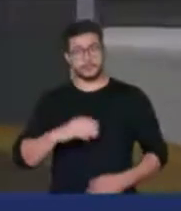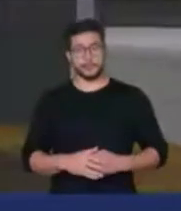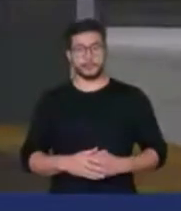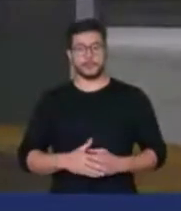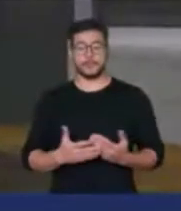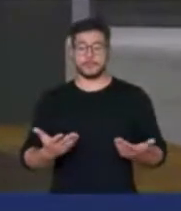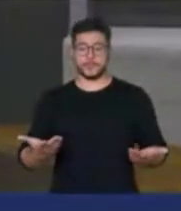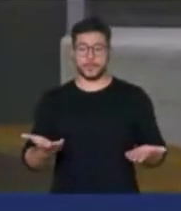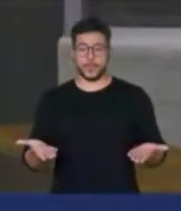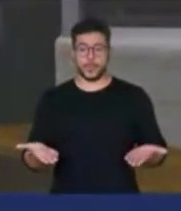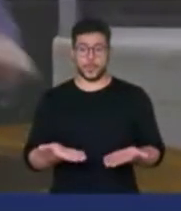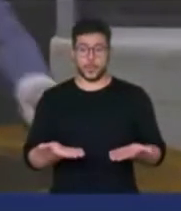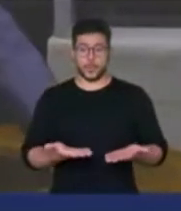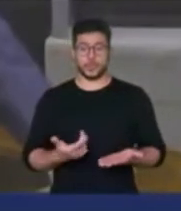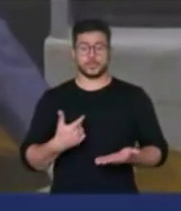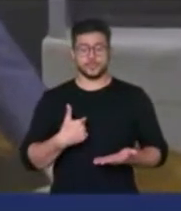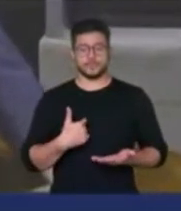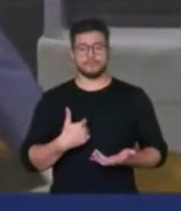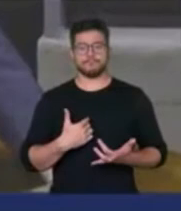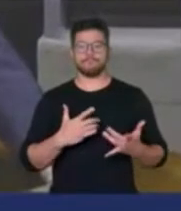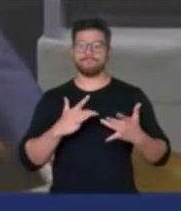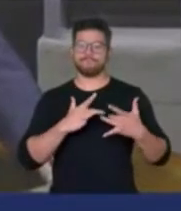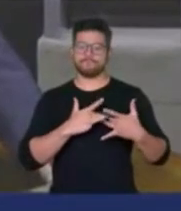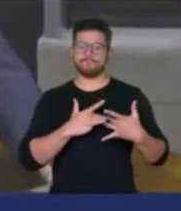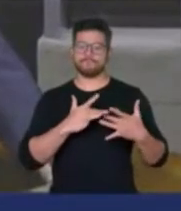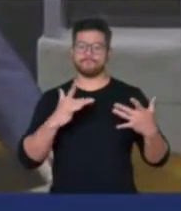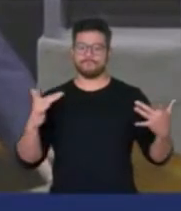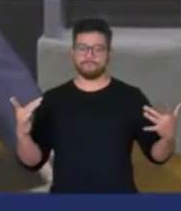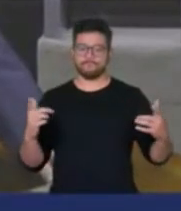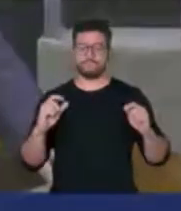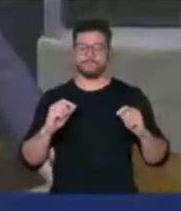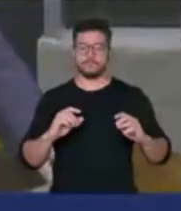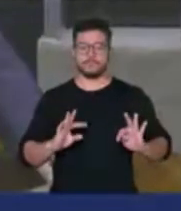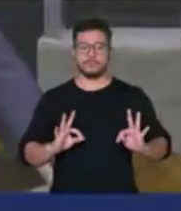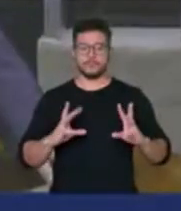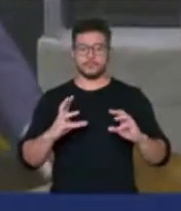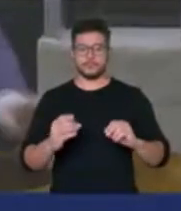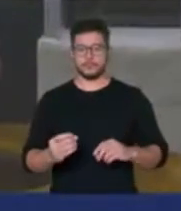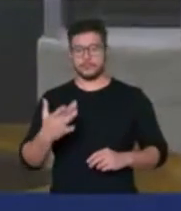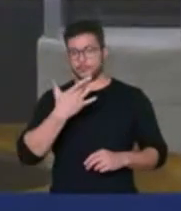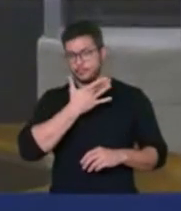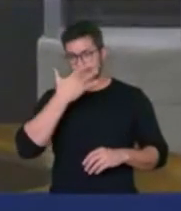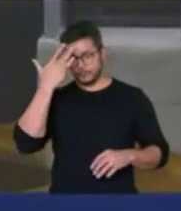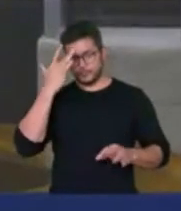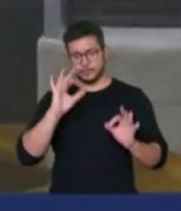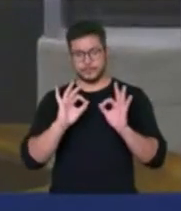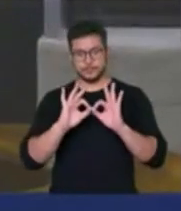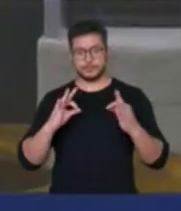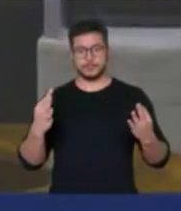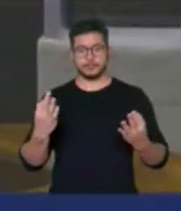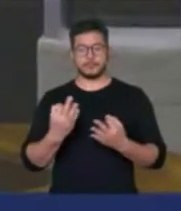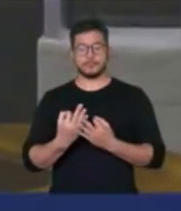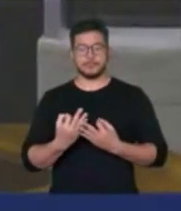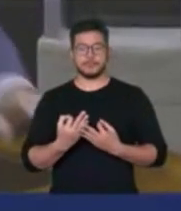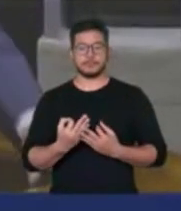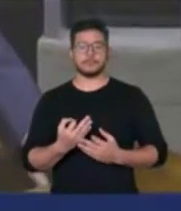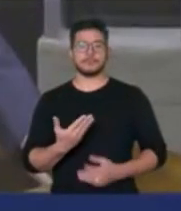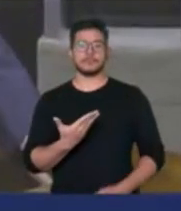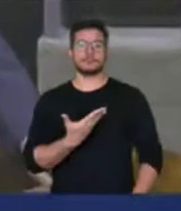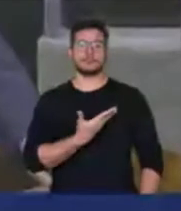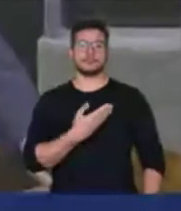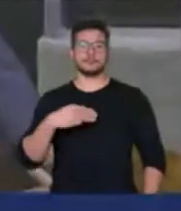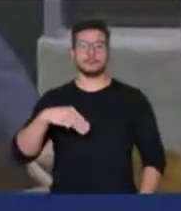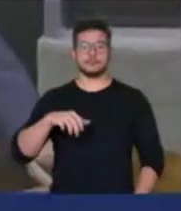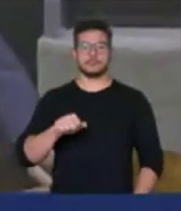aqui a minha solidariedade aos familiares e amigos do companheiro Marcelo Castro, que